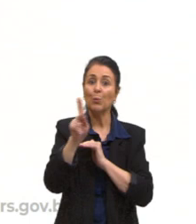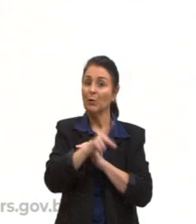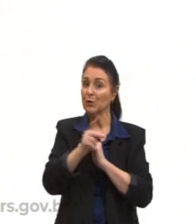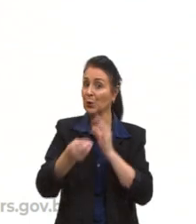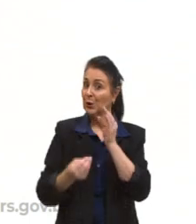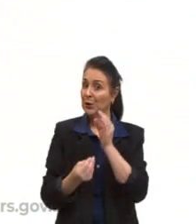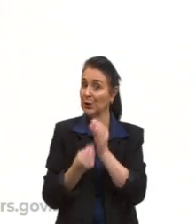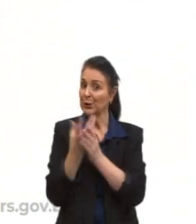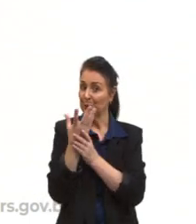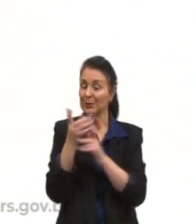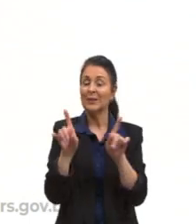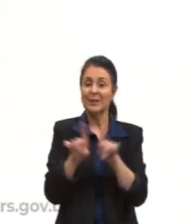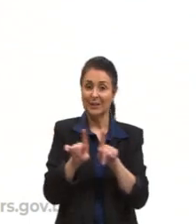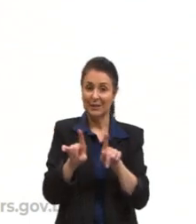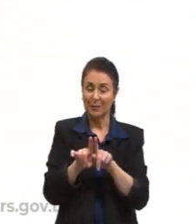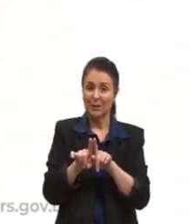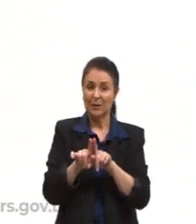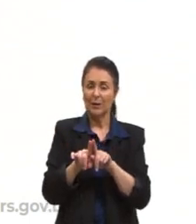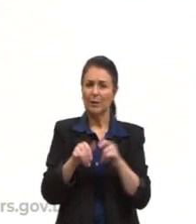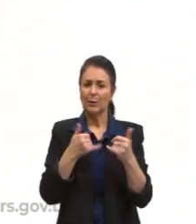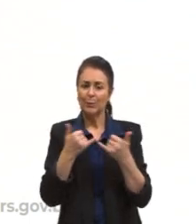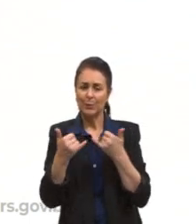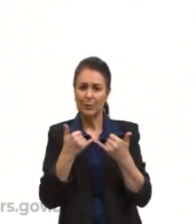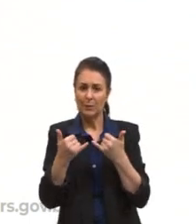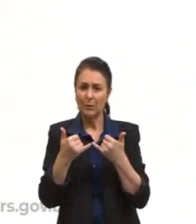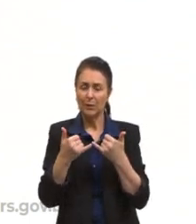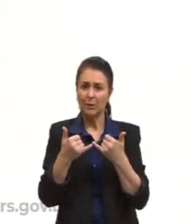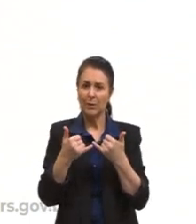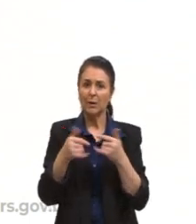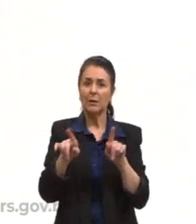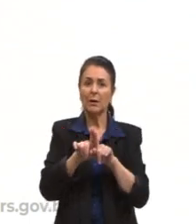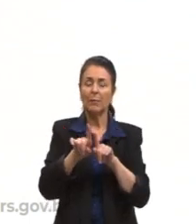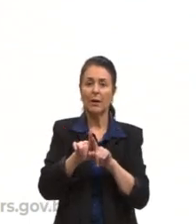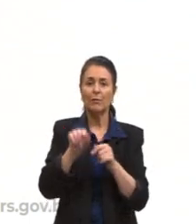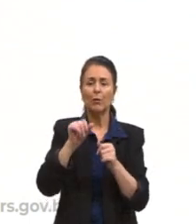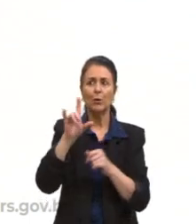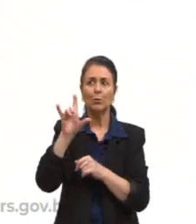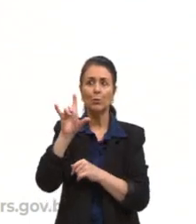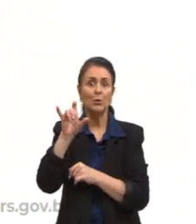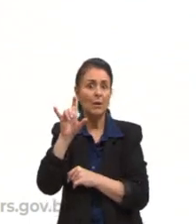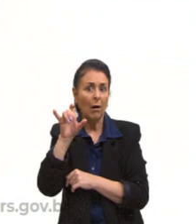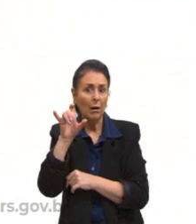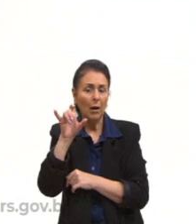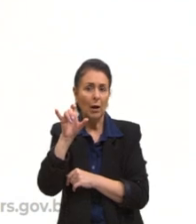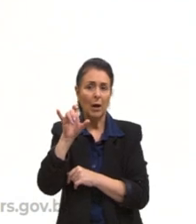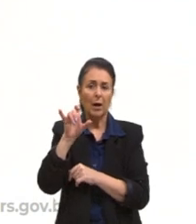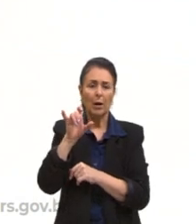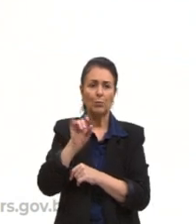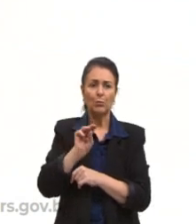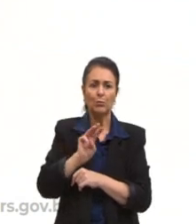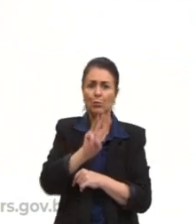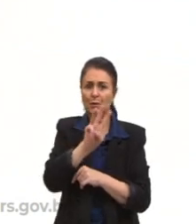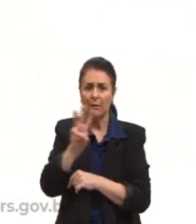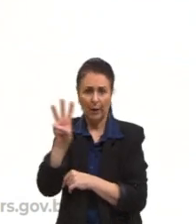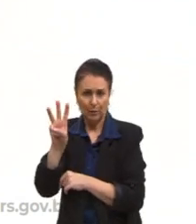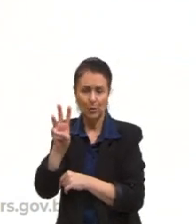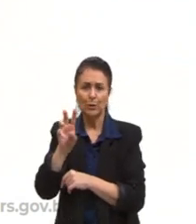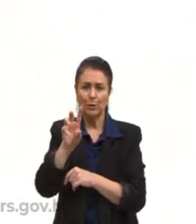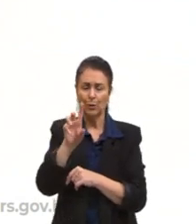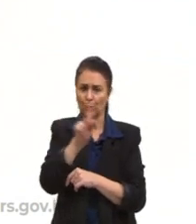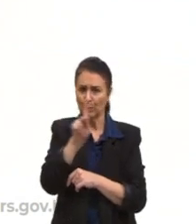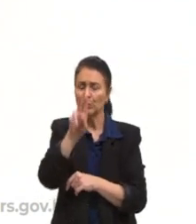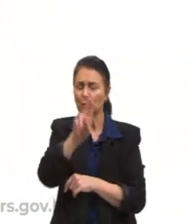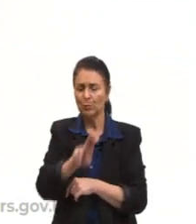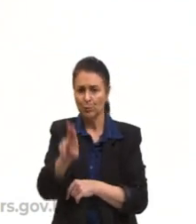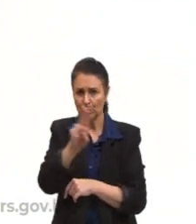a certo então por exemplo assim a tirada do Instagram é um site relacionamento e aonde